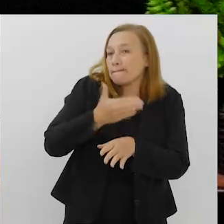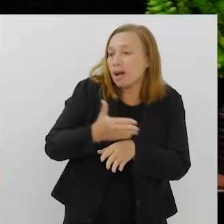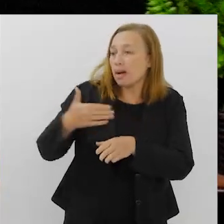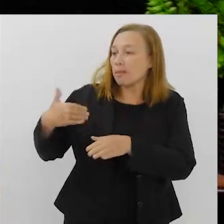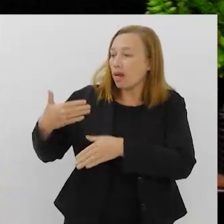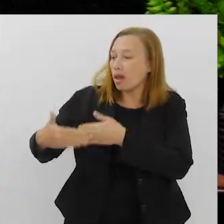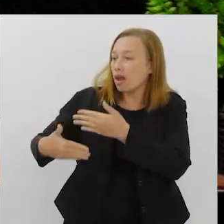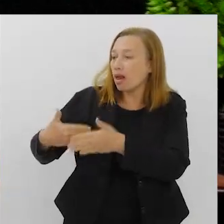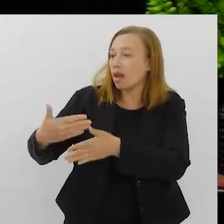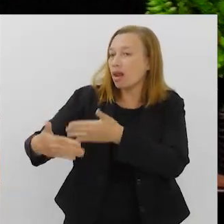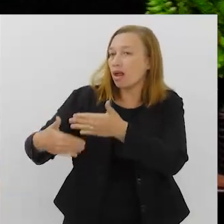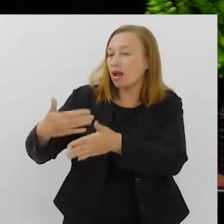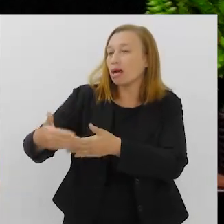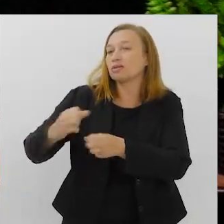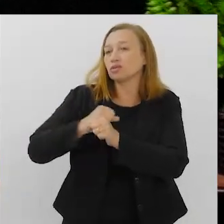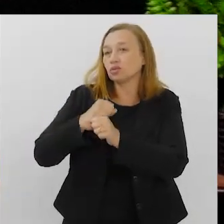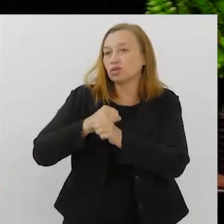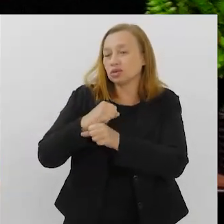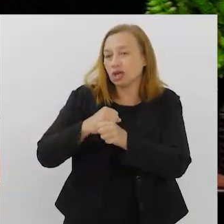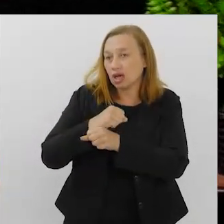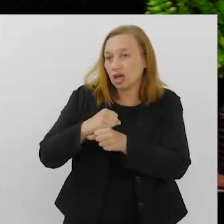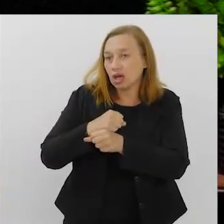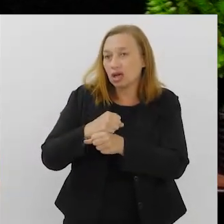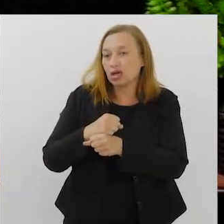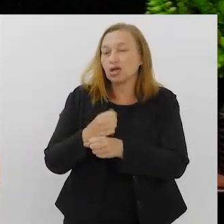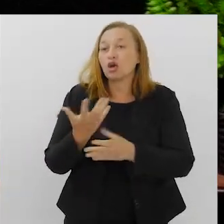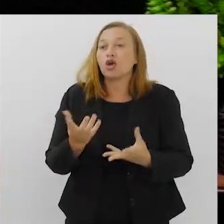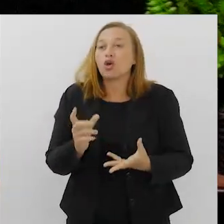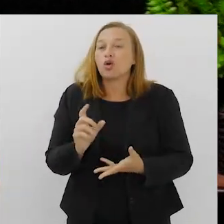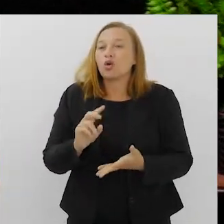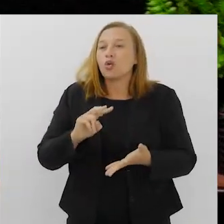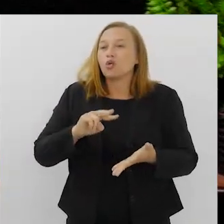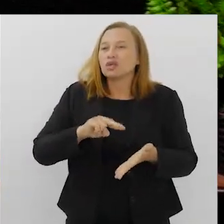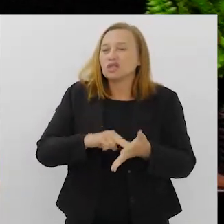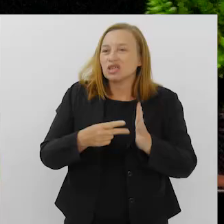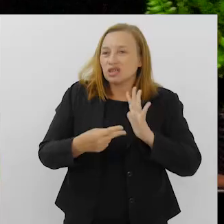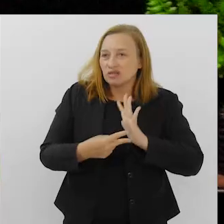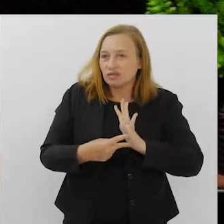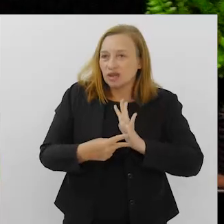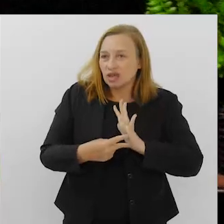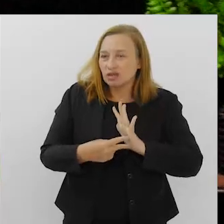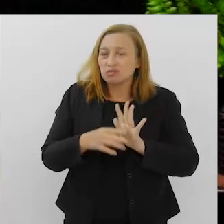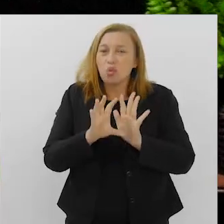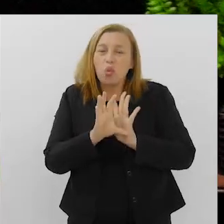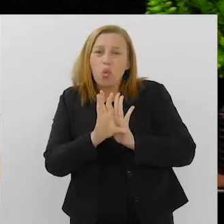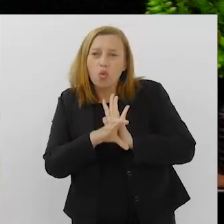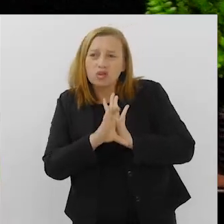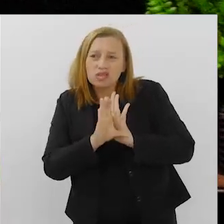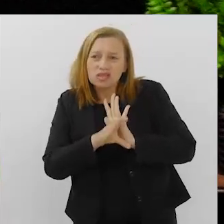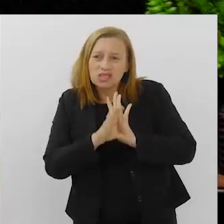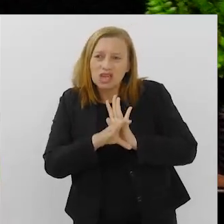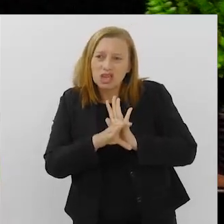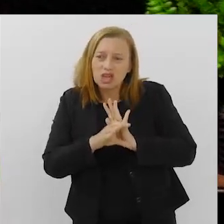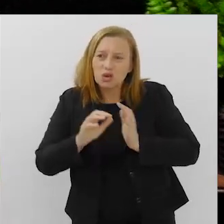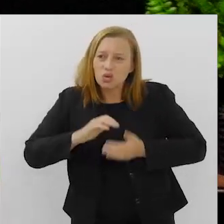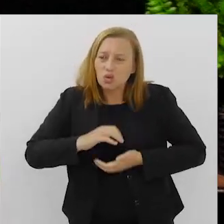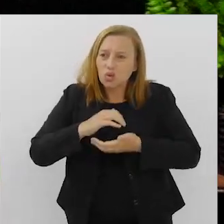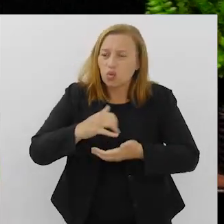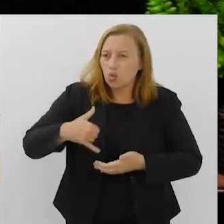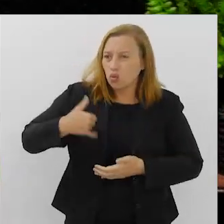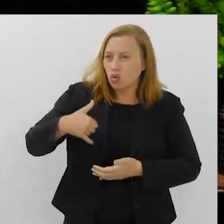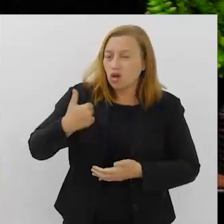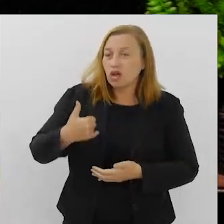ao longo dos anos. A imagem e o que é o envelhecimento, o conceito de envelhecimento, né? E com o